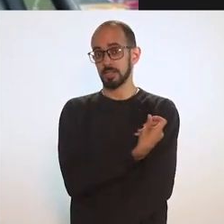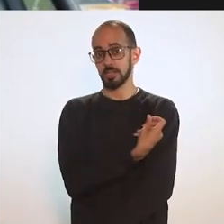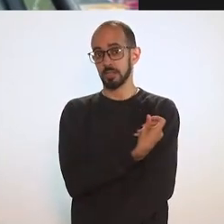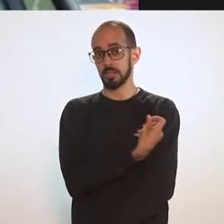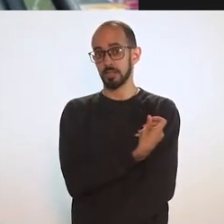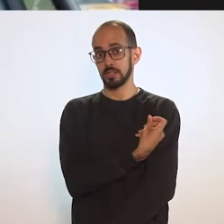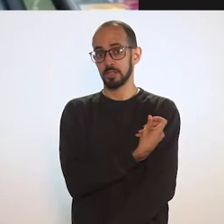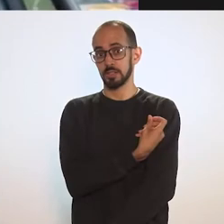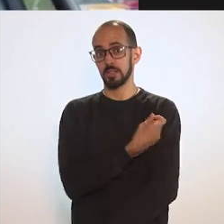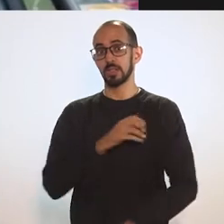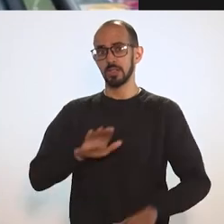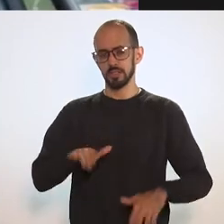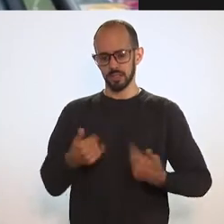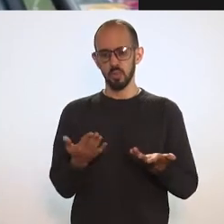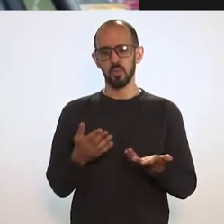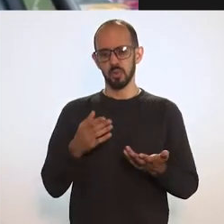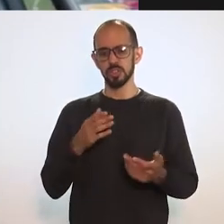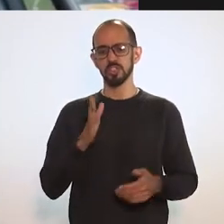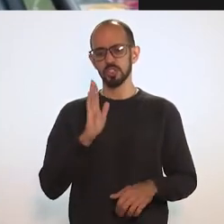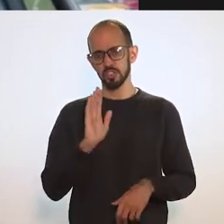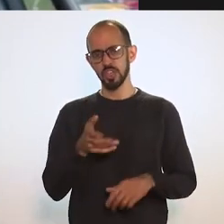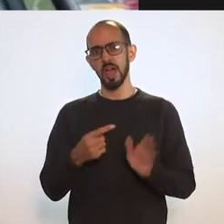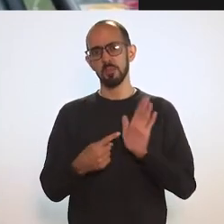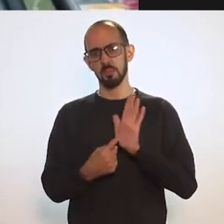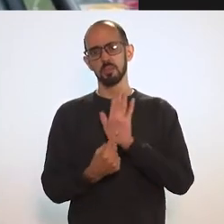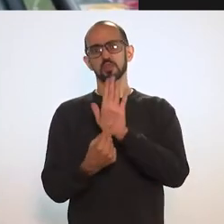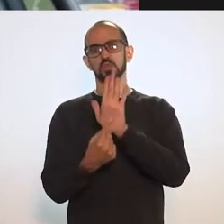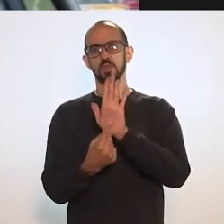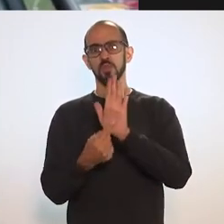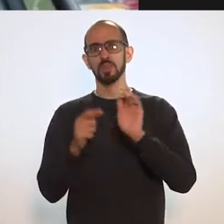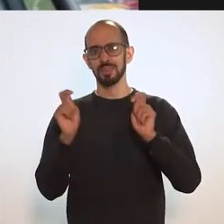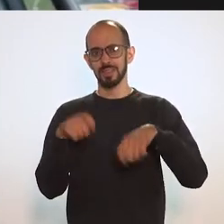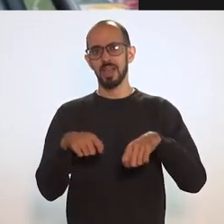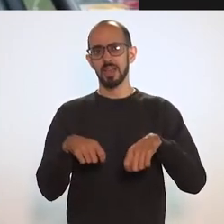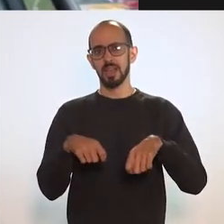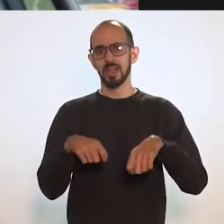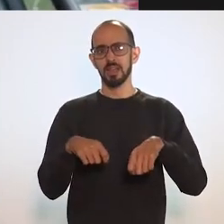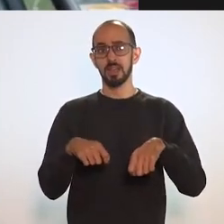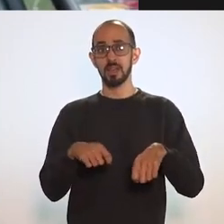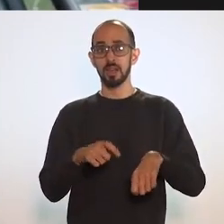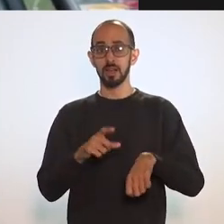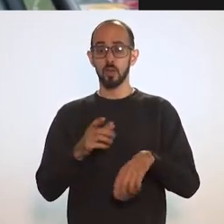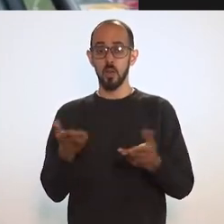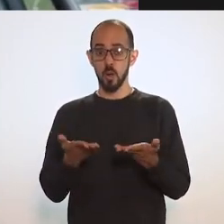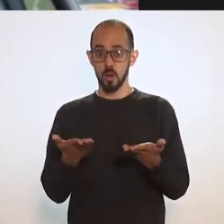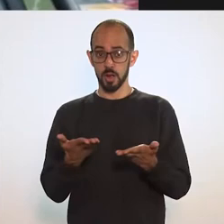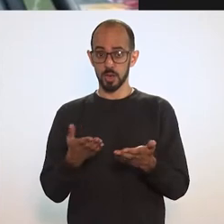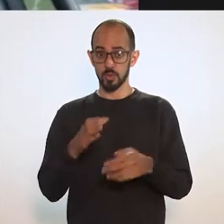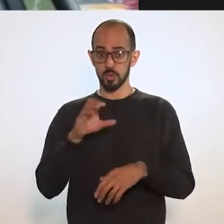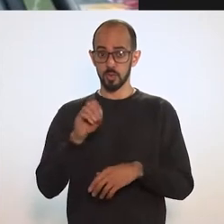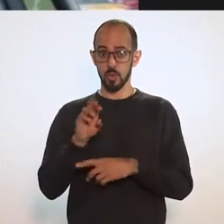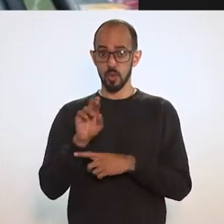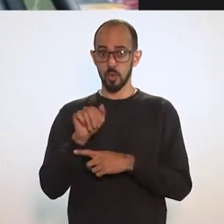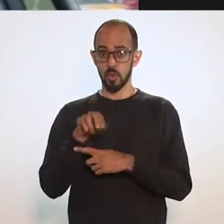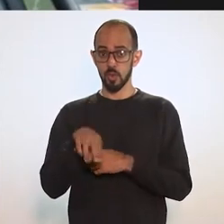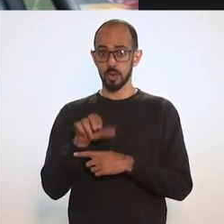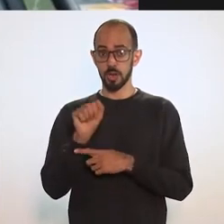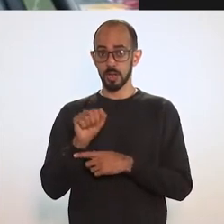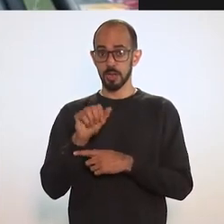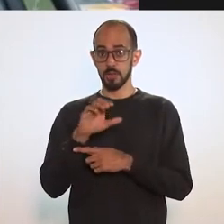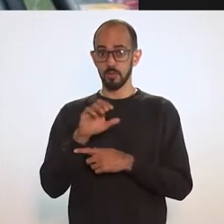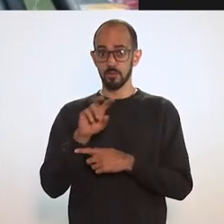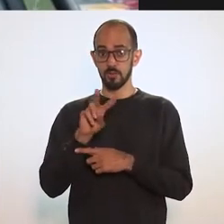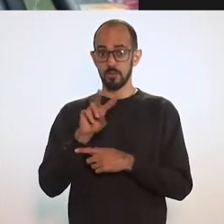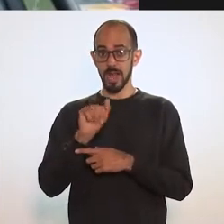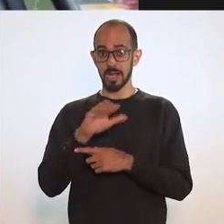nossa capilaridade já mostrou isso, a gente consegue fazer grandes campanhas, e mesmo agora, com a Coronavac, a gente bateu